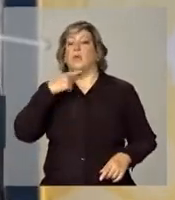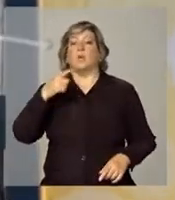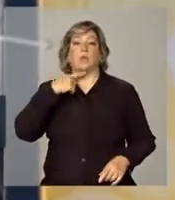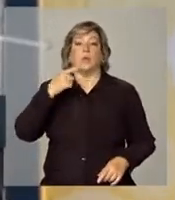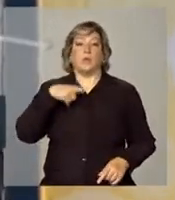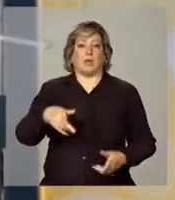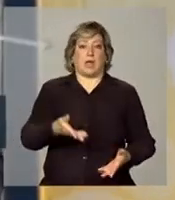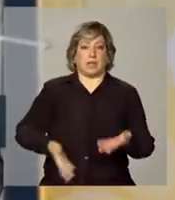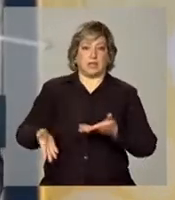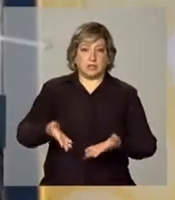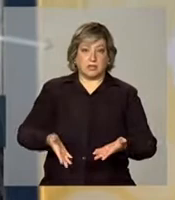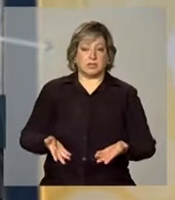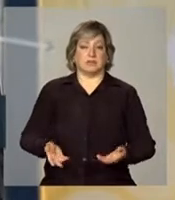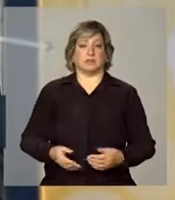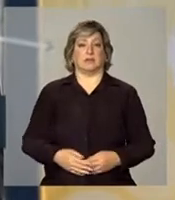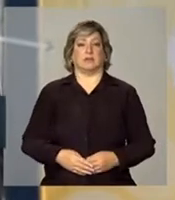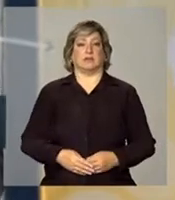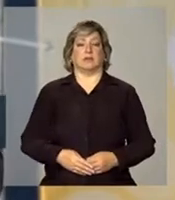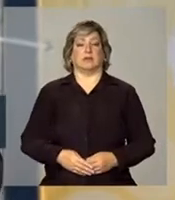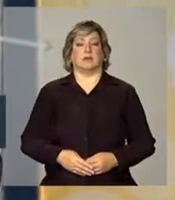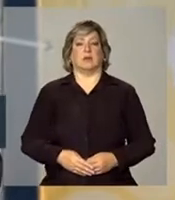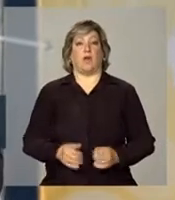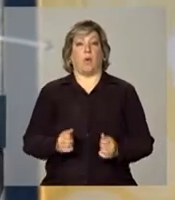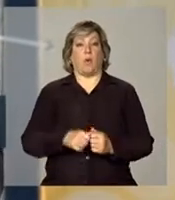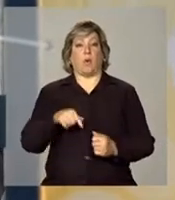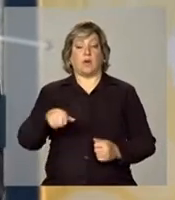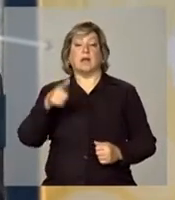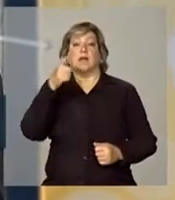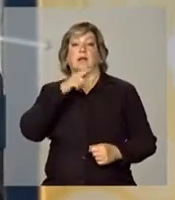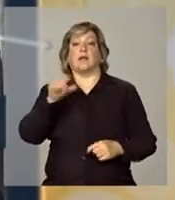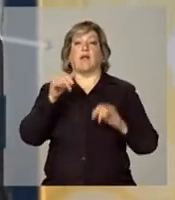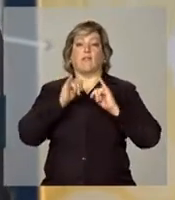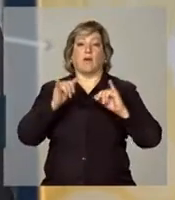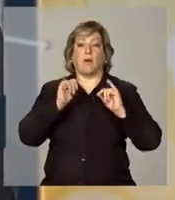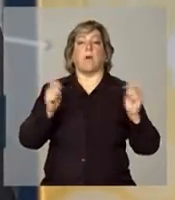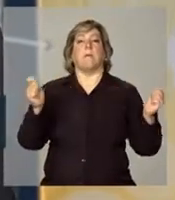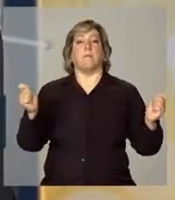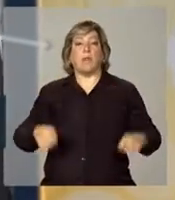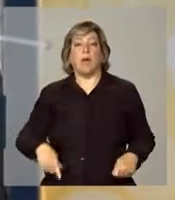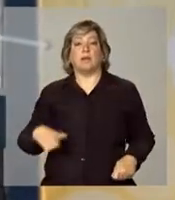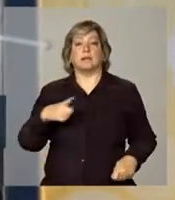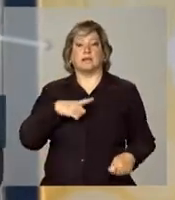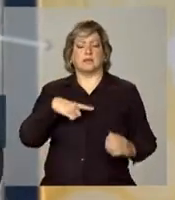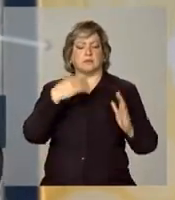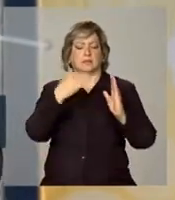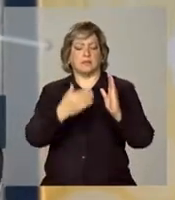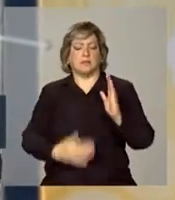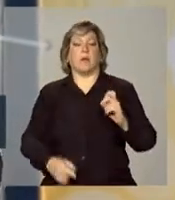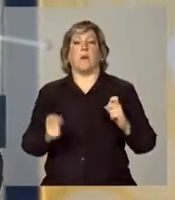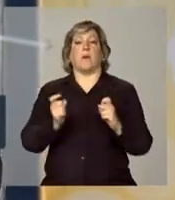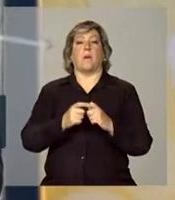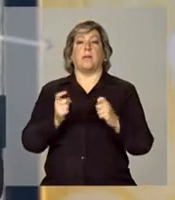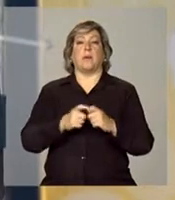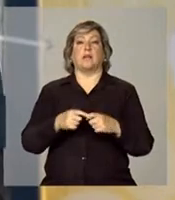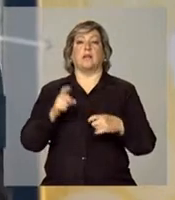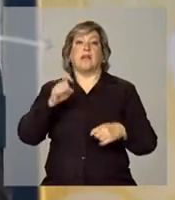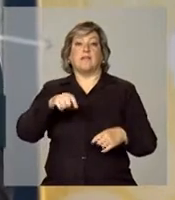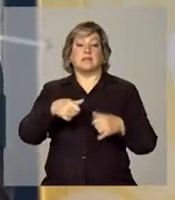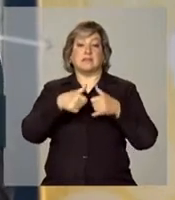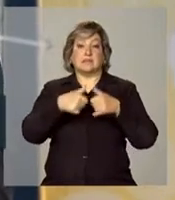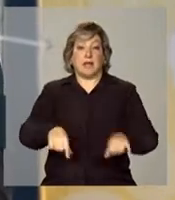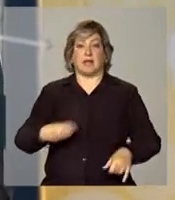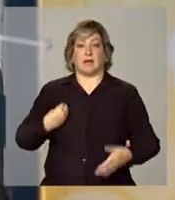esse atendimento, por meio do acesso à informação, ele pode solicitar a relação dos médicos que deveriam estar de plantão naquele